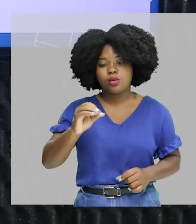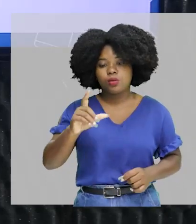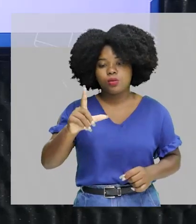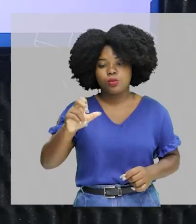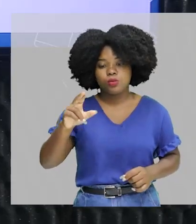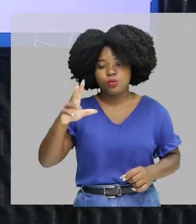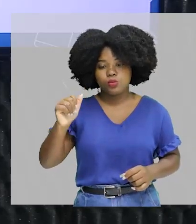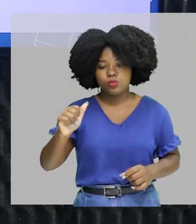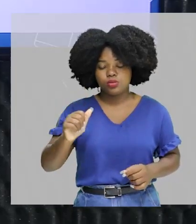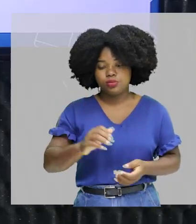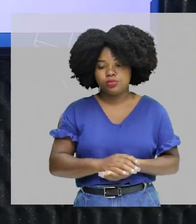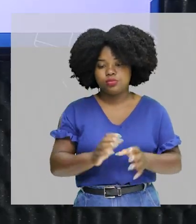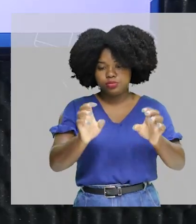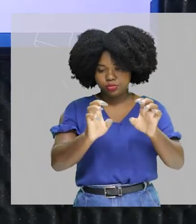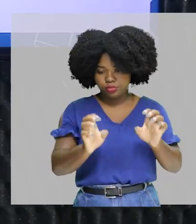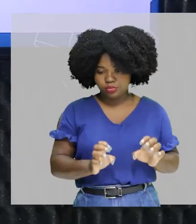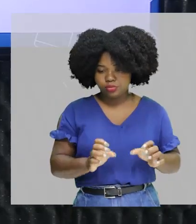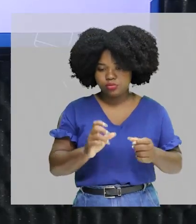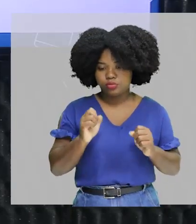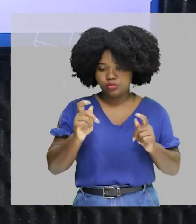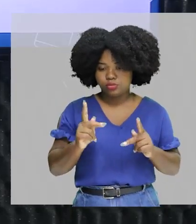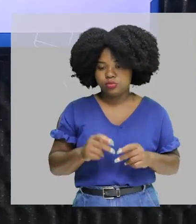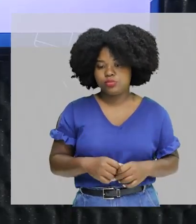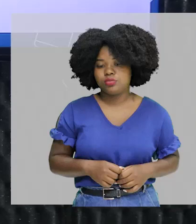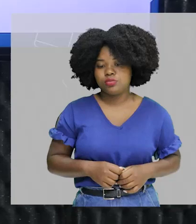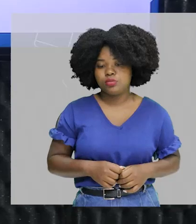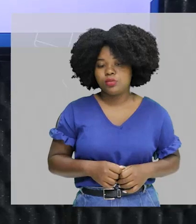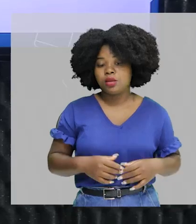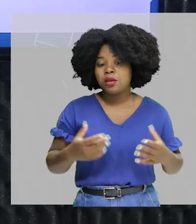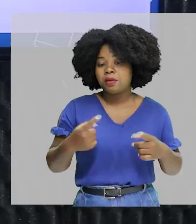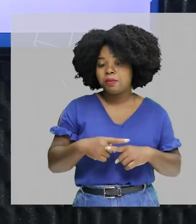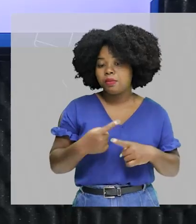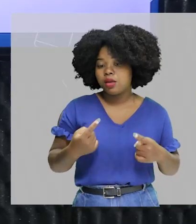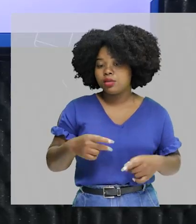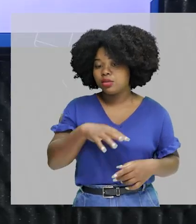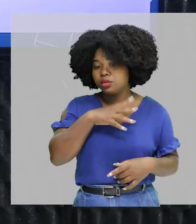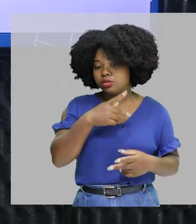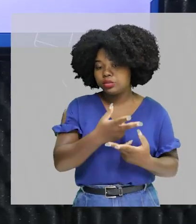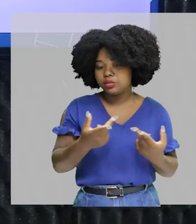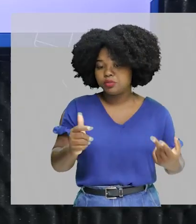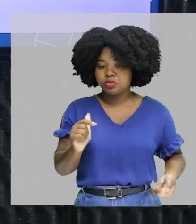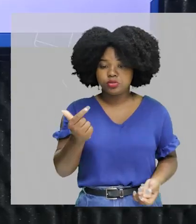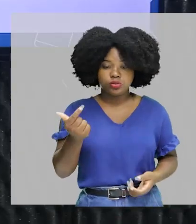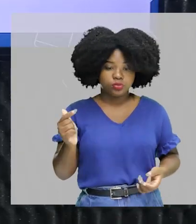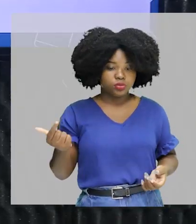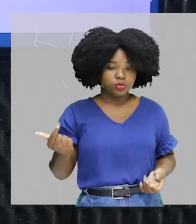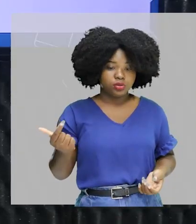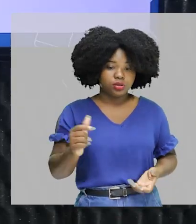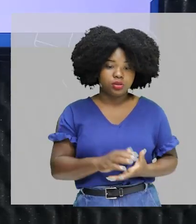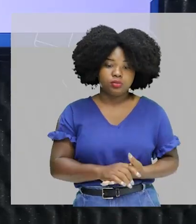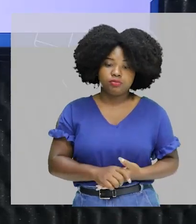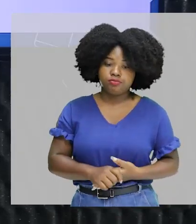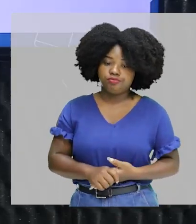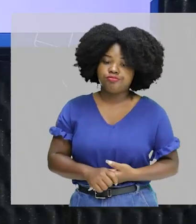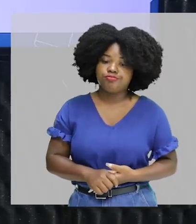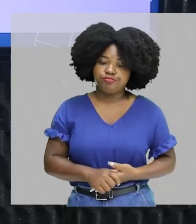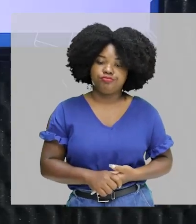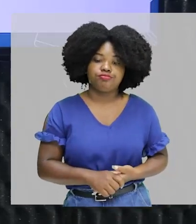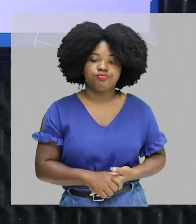vertebral. Aqui, nesses animais, não tem, eles não possuem notocorda, tá? Que é esse bastão fibroso.